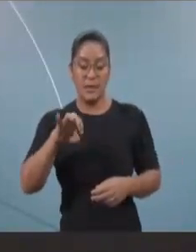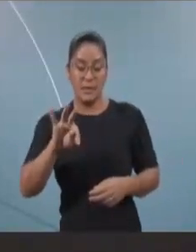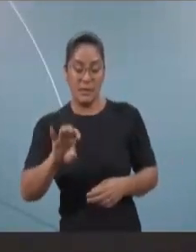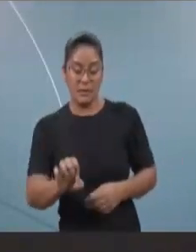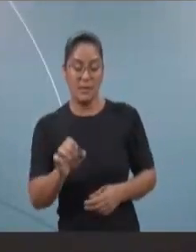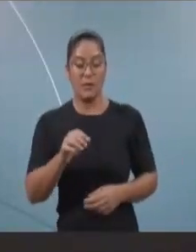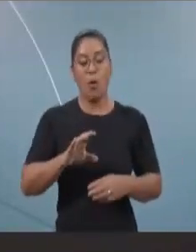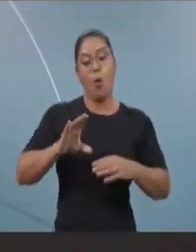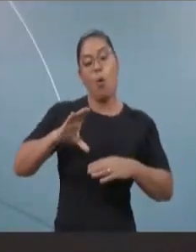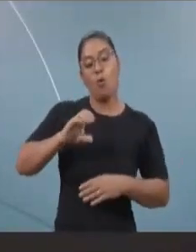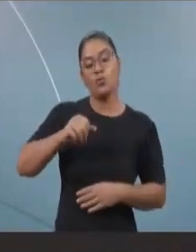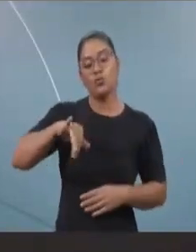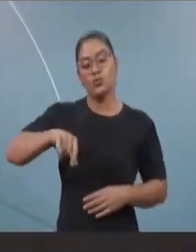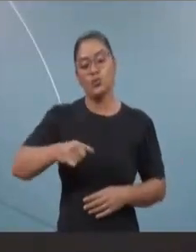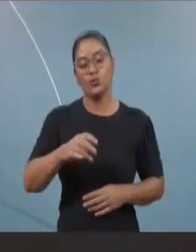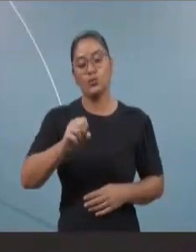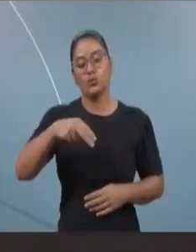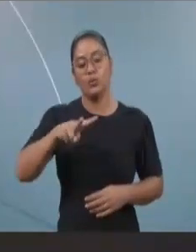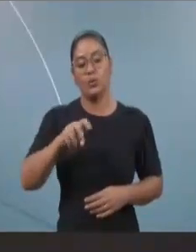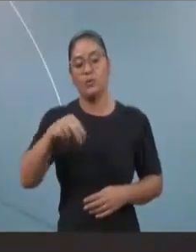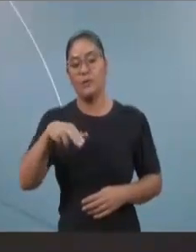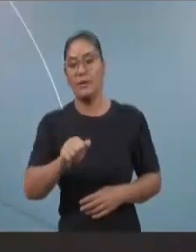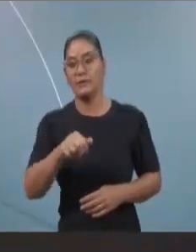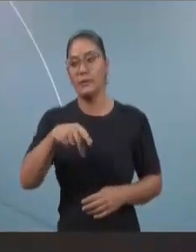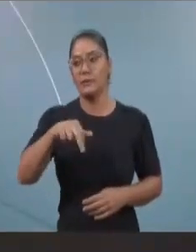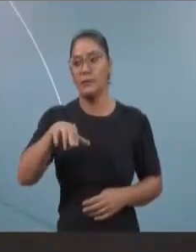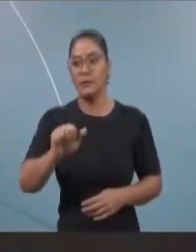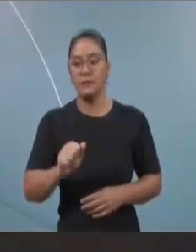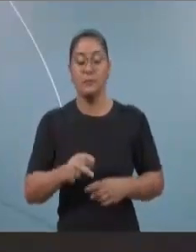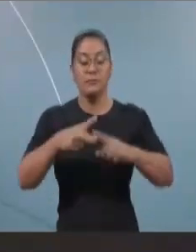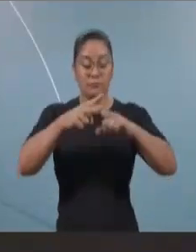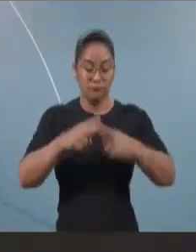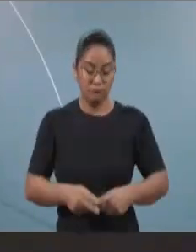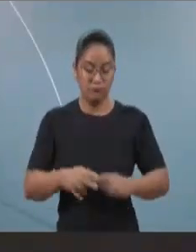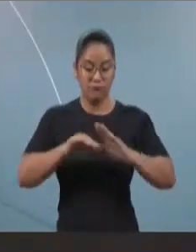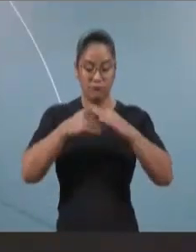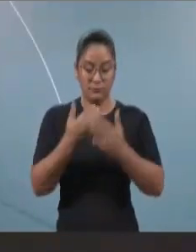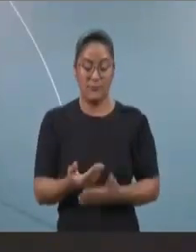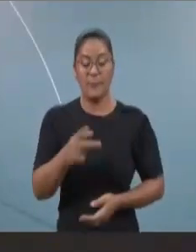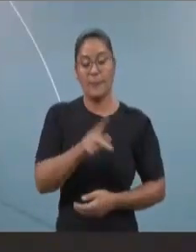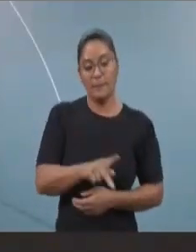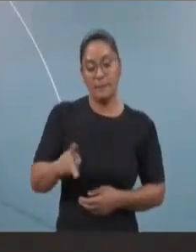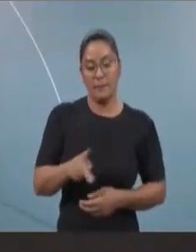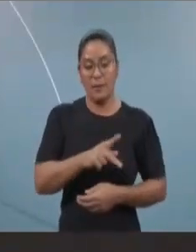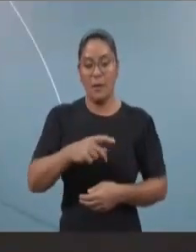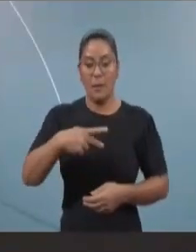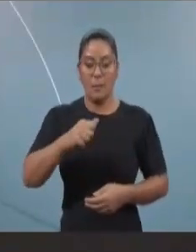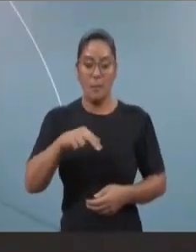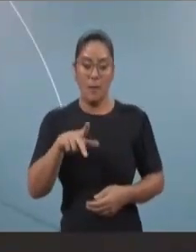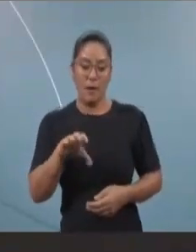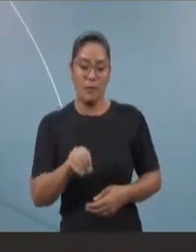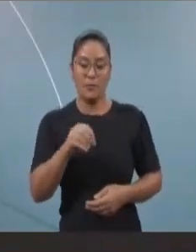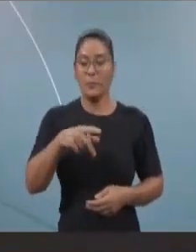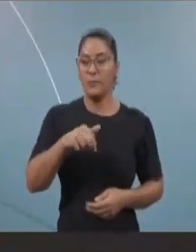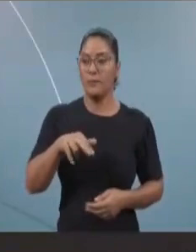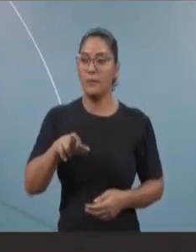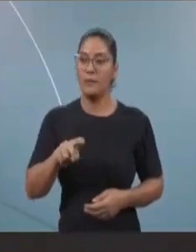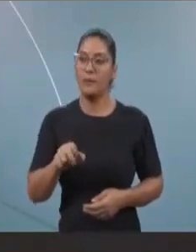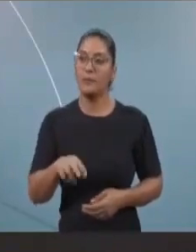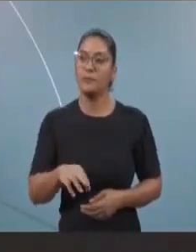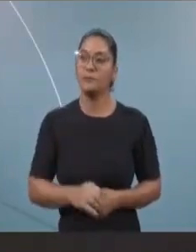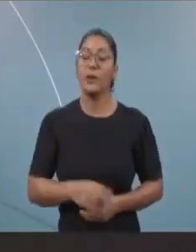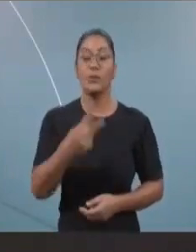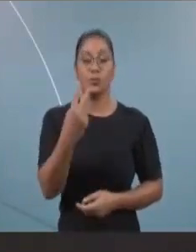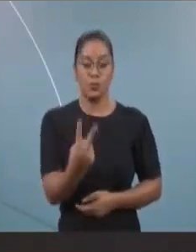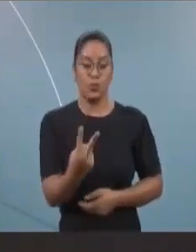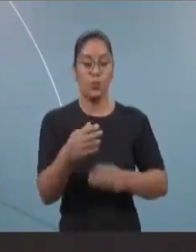Conjunto Nova Natal reforma da Escola Estadual Professor Paulo Pinheiro de viveiros inclusive essas